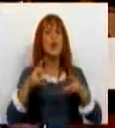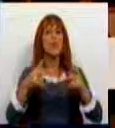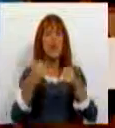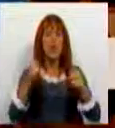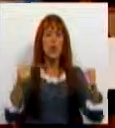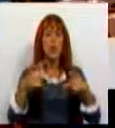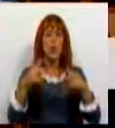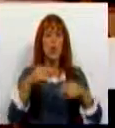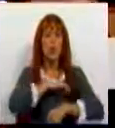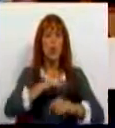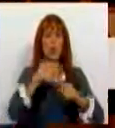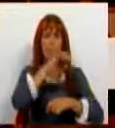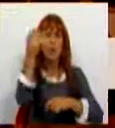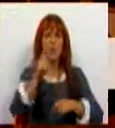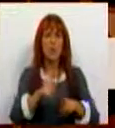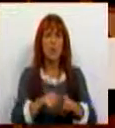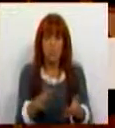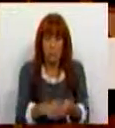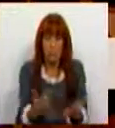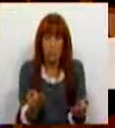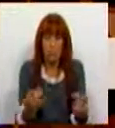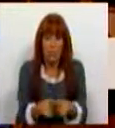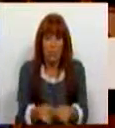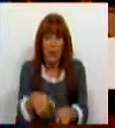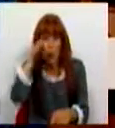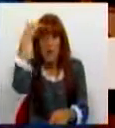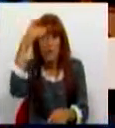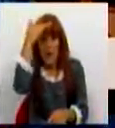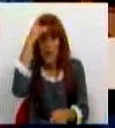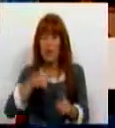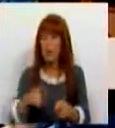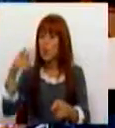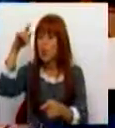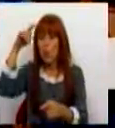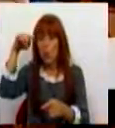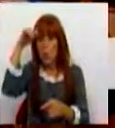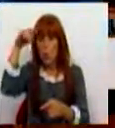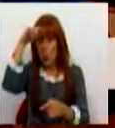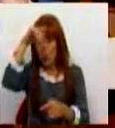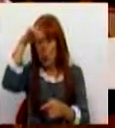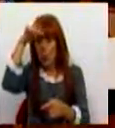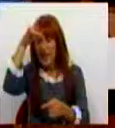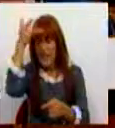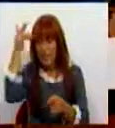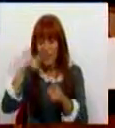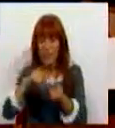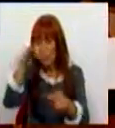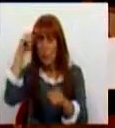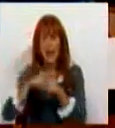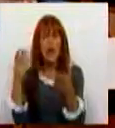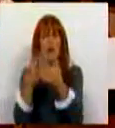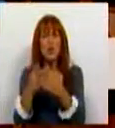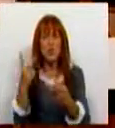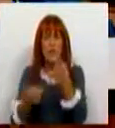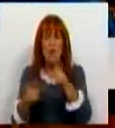gorduras e cortar salários e pensões. Isso é o fácil. O difícil é estudar os dados que aí estão, vocês podem